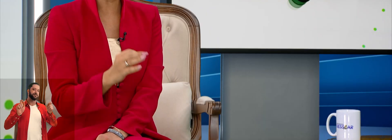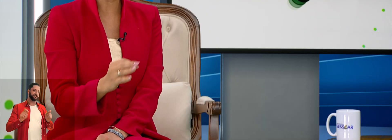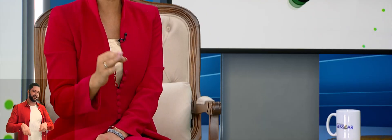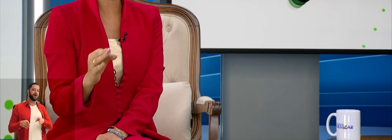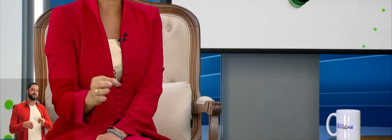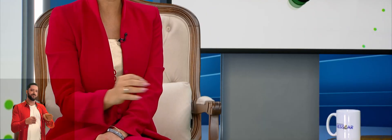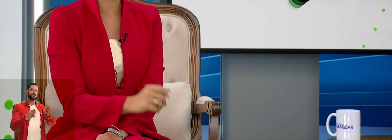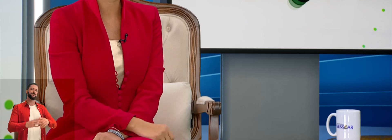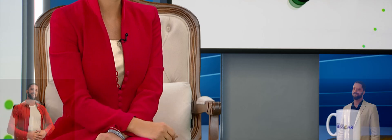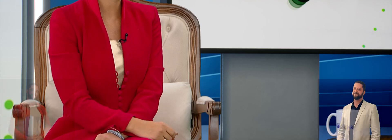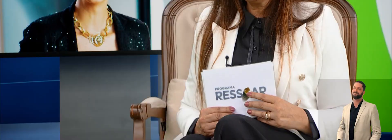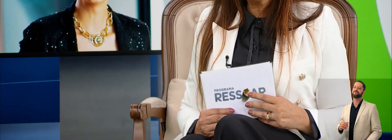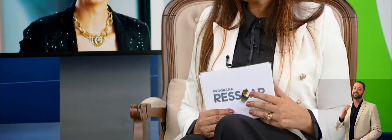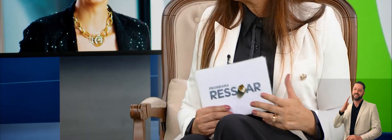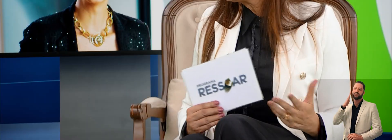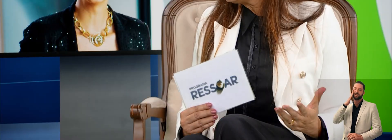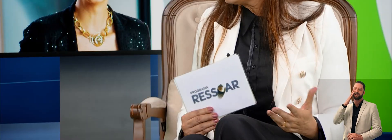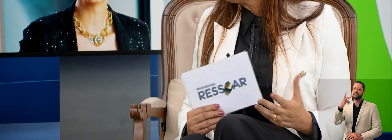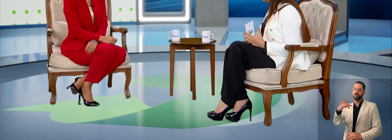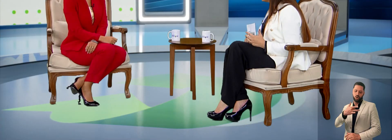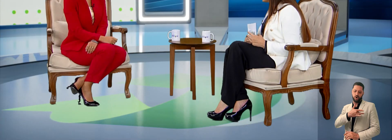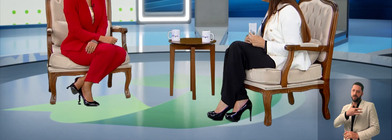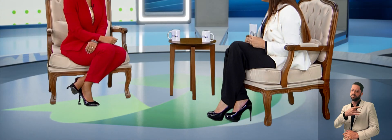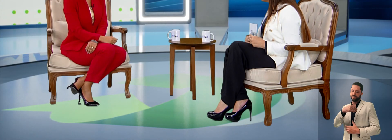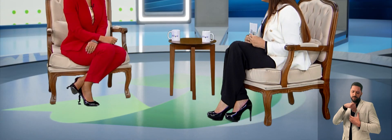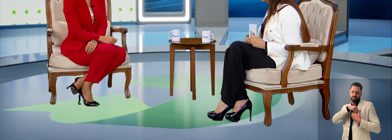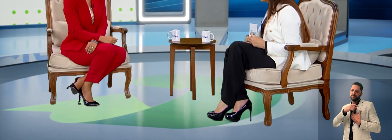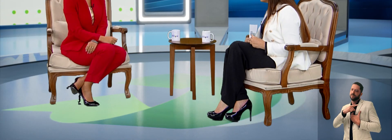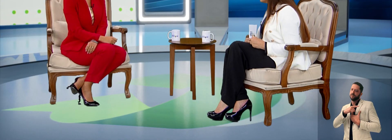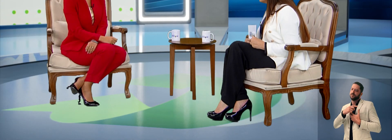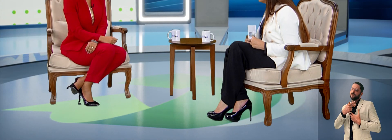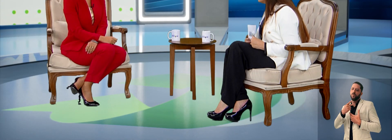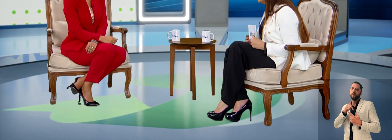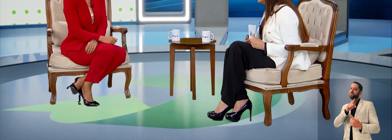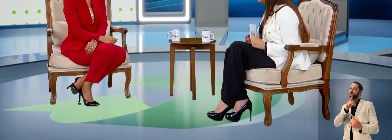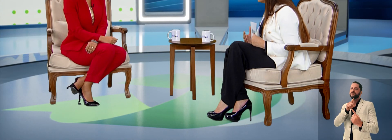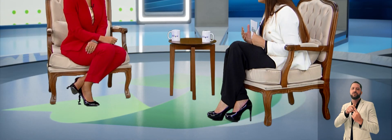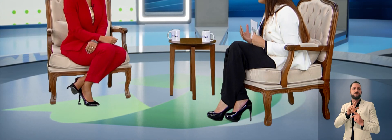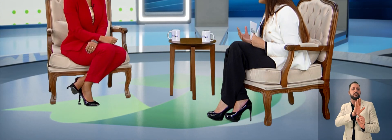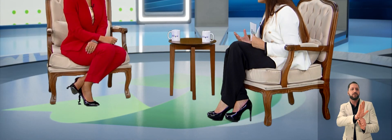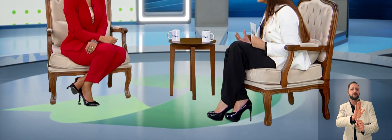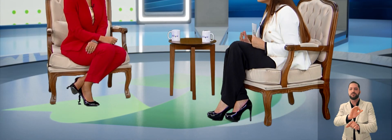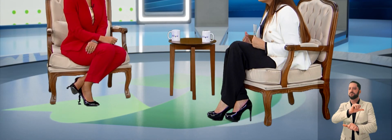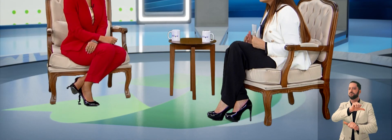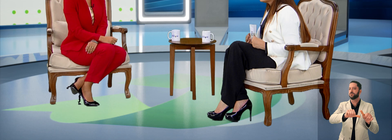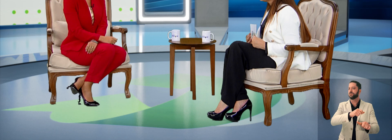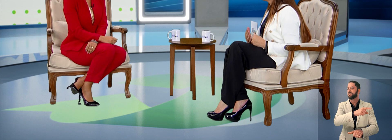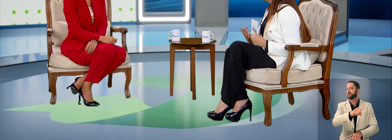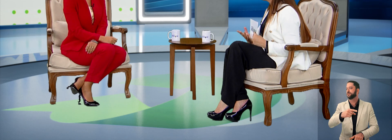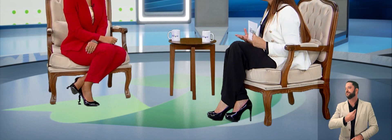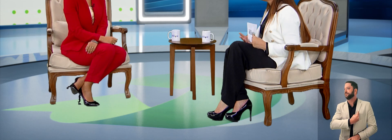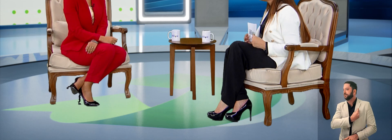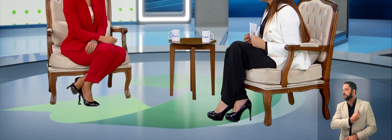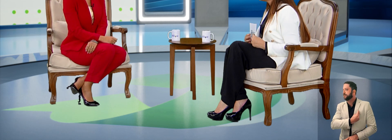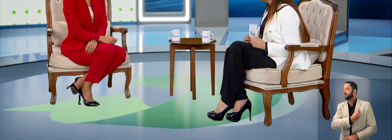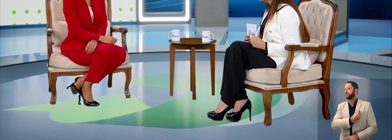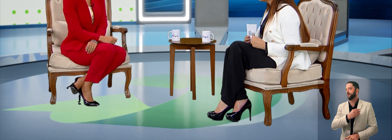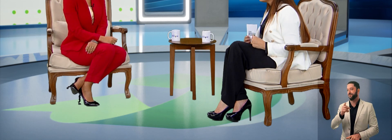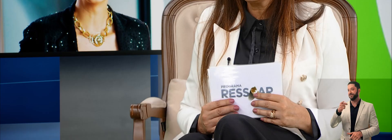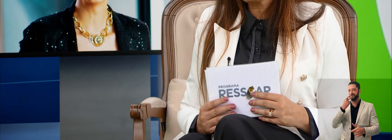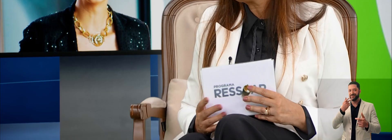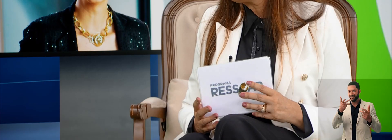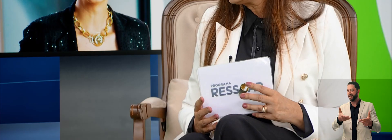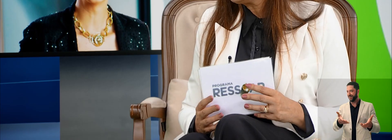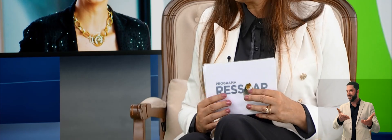só parte do caminho. Eu sei que você carrega uma mensagem no seu coração de transformação, né? Ativação das